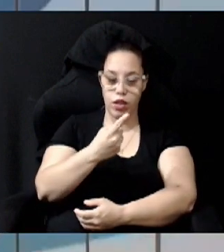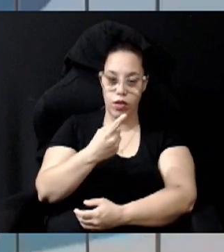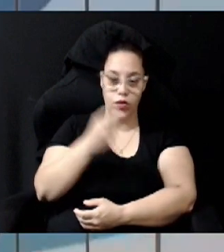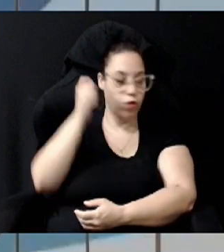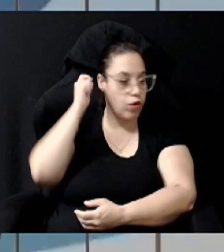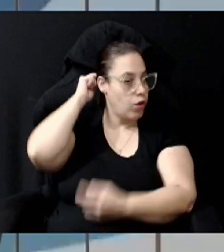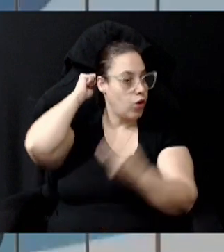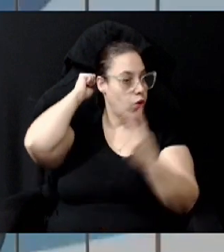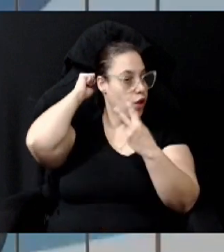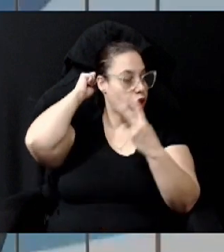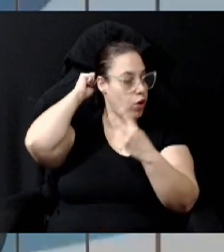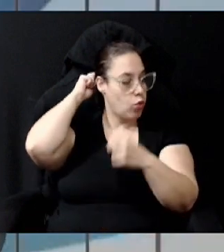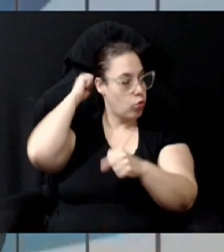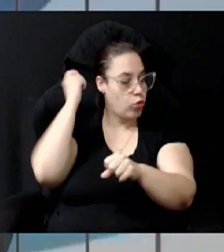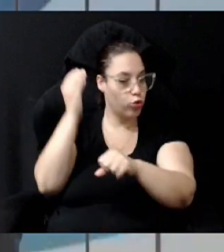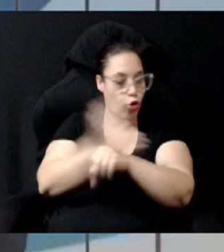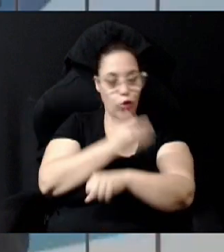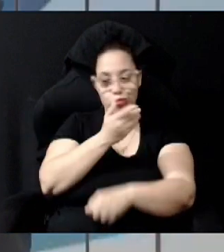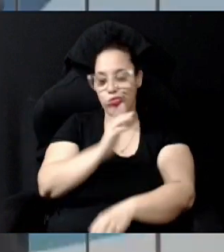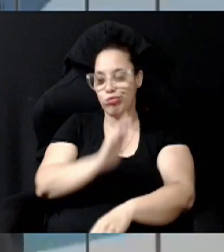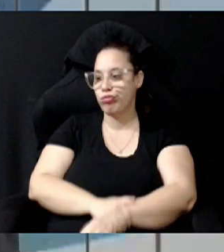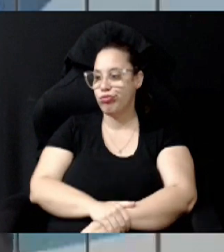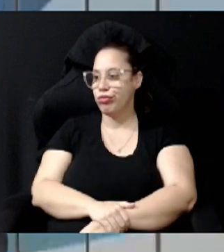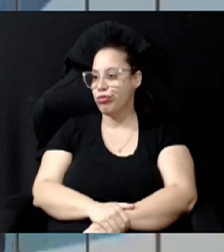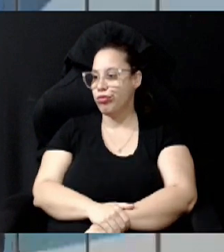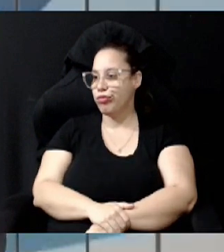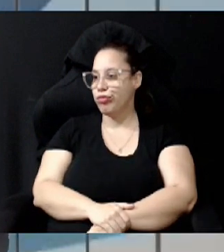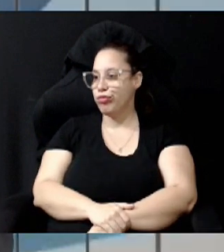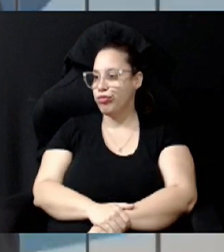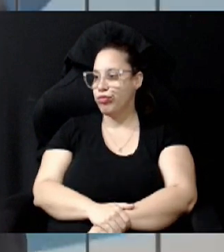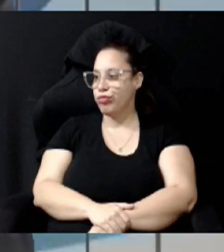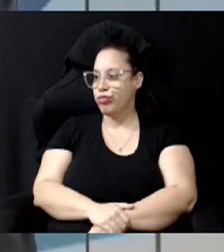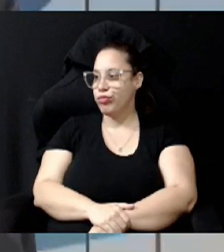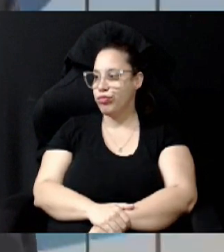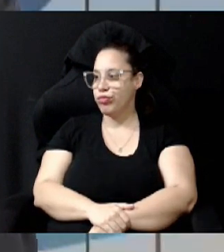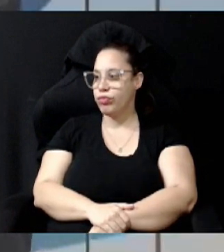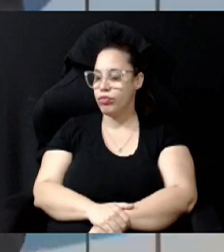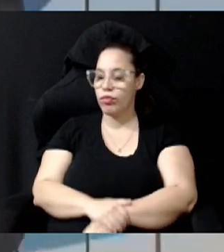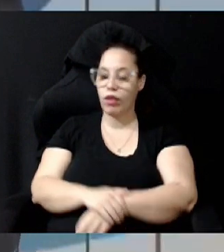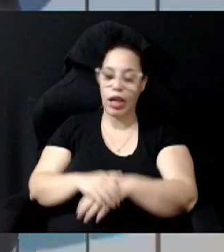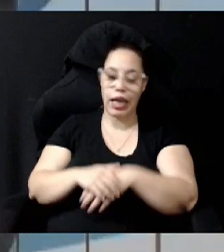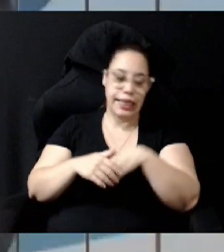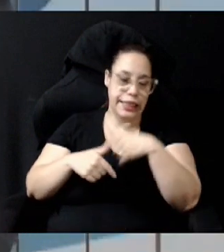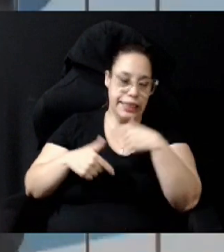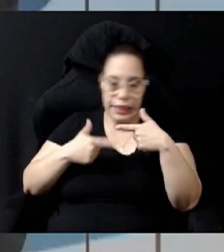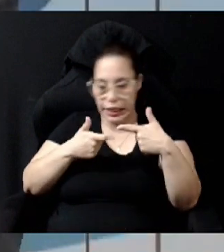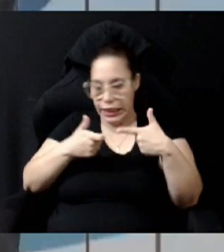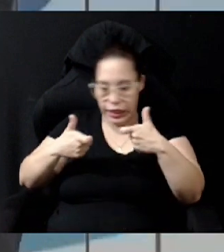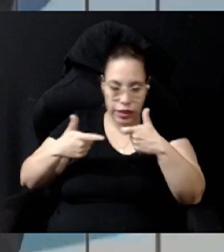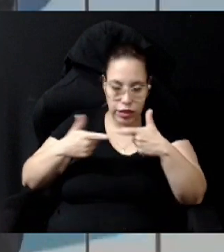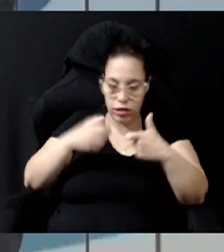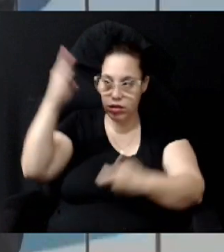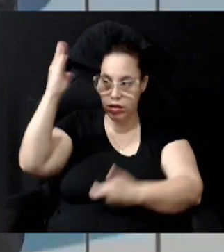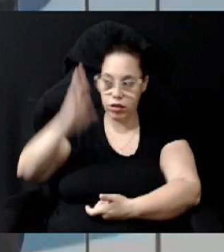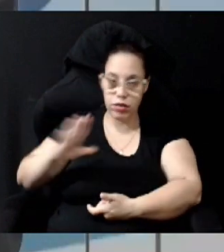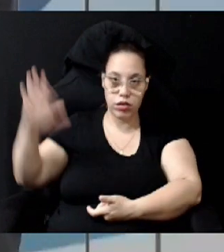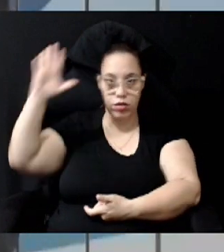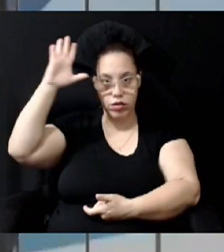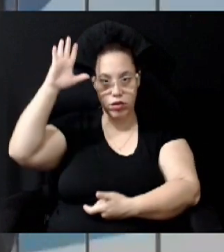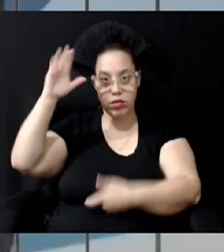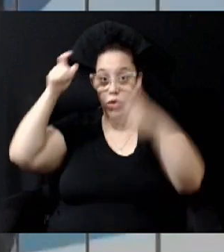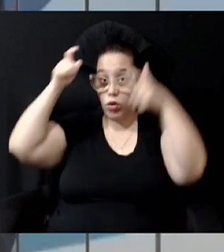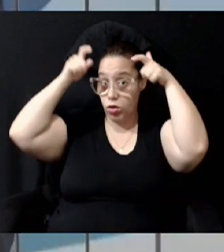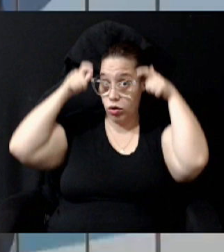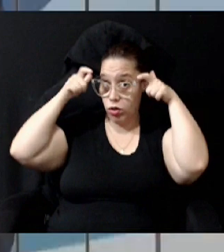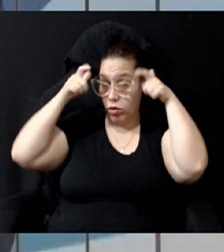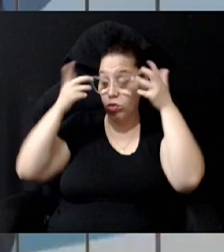golpe, porque haviam revoltas por todo o Brasil, porque o imperador tinha, o príncipe herdeiro,